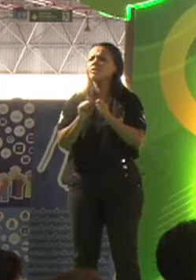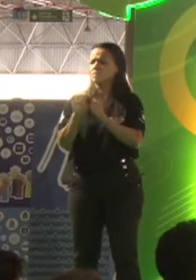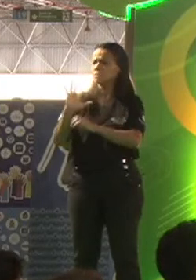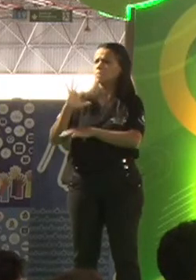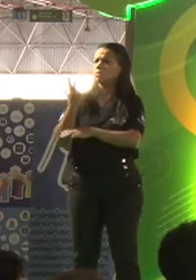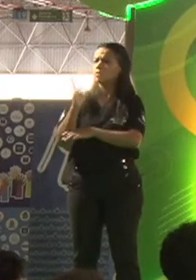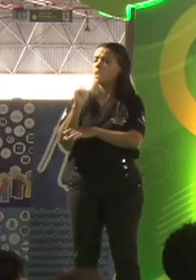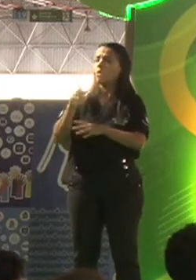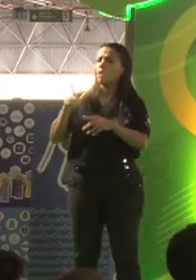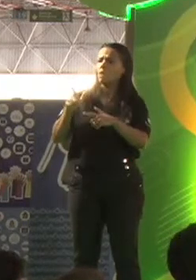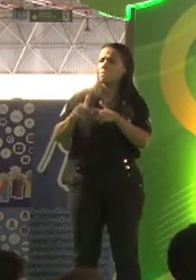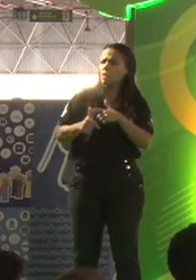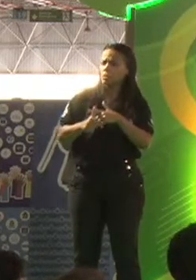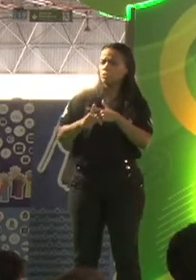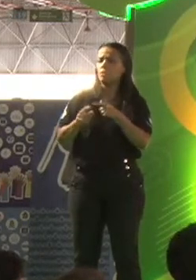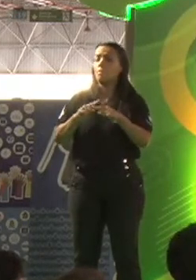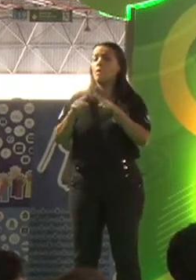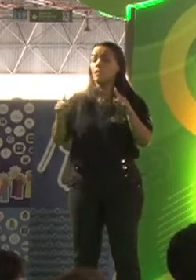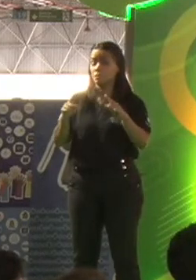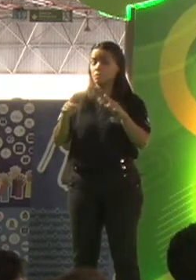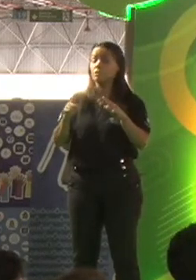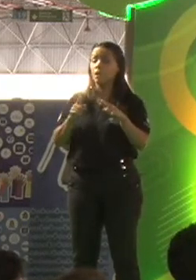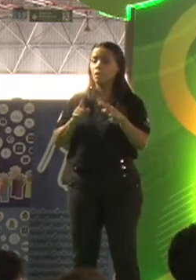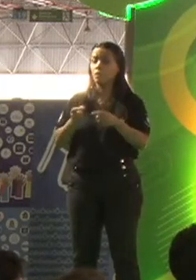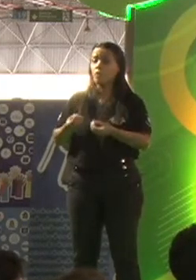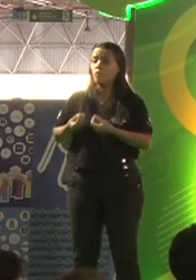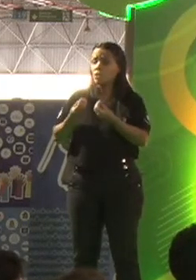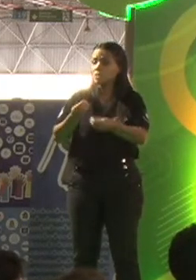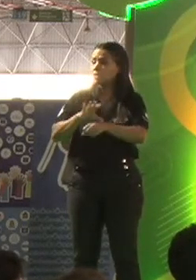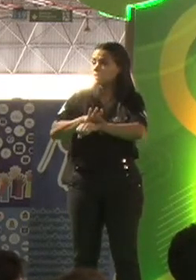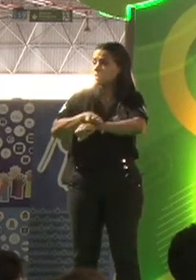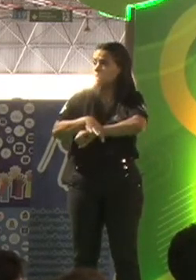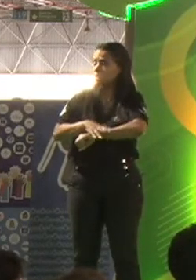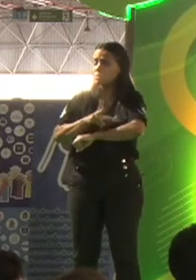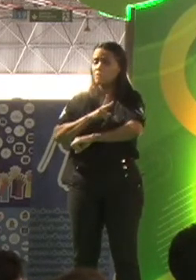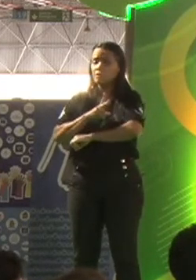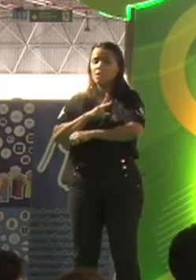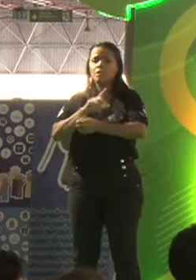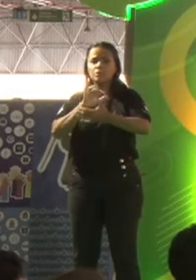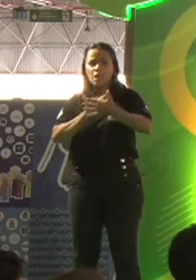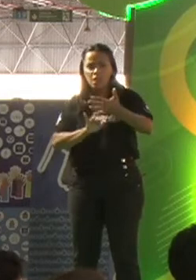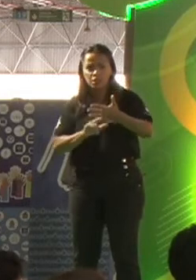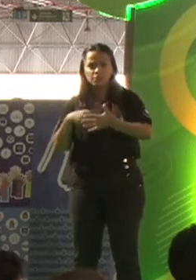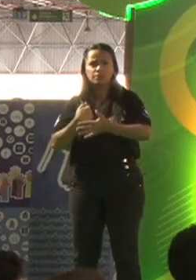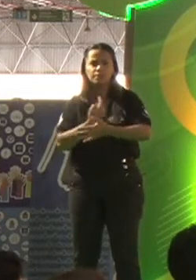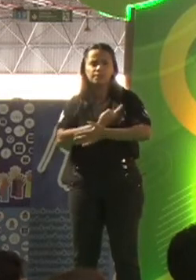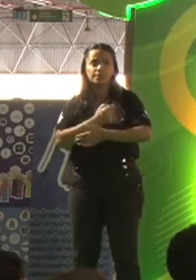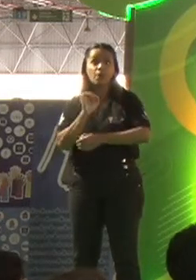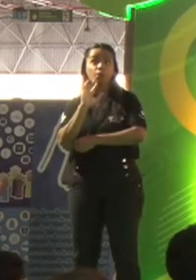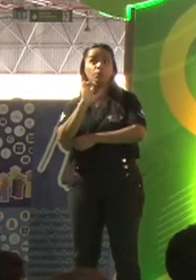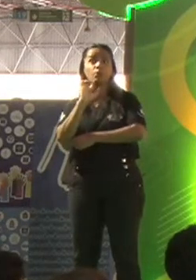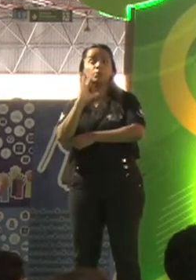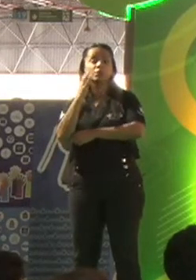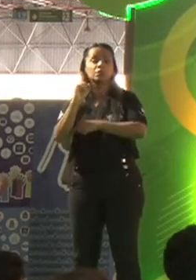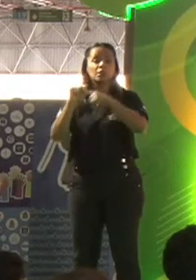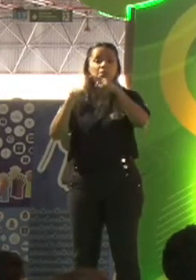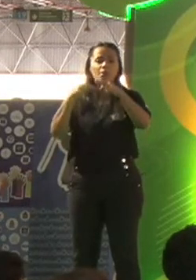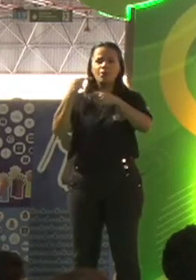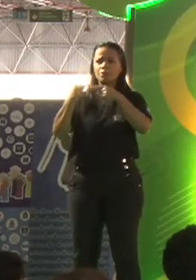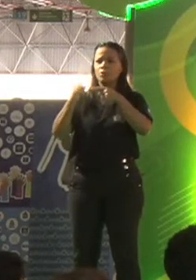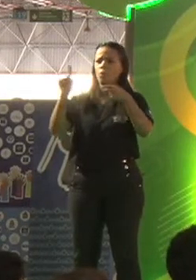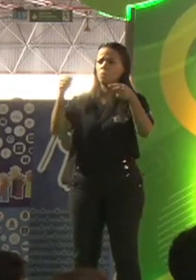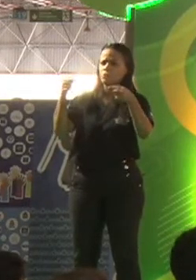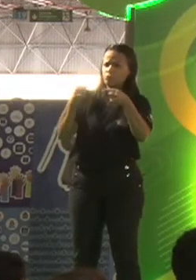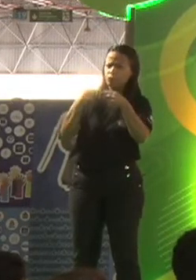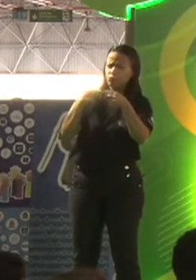para não impedir a Inovação mas garantir a segurança e a privacidade de dados isso precisa vir depois da gente definir seus objetivos e entender de fato